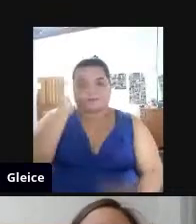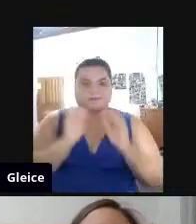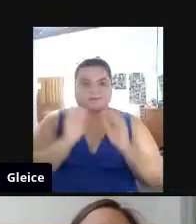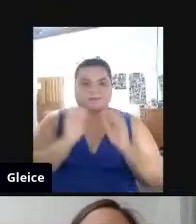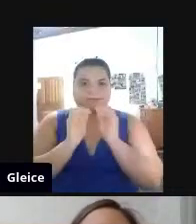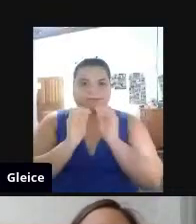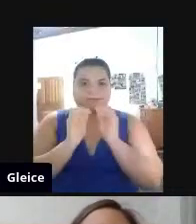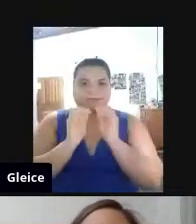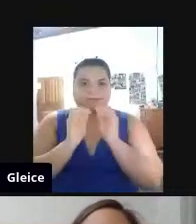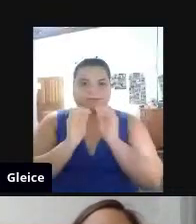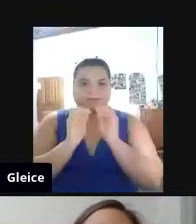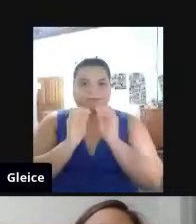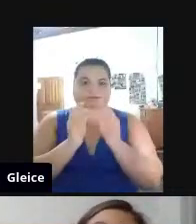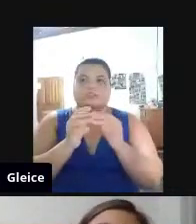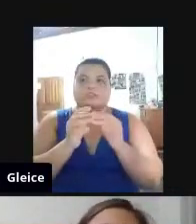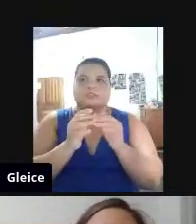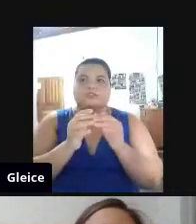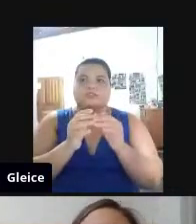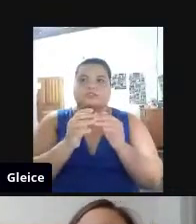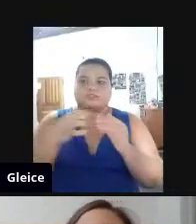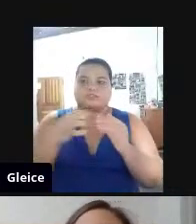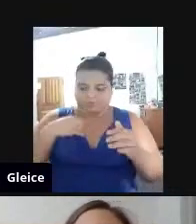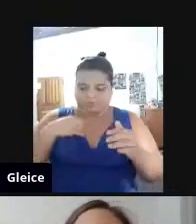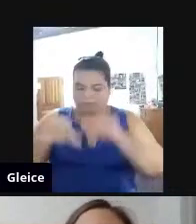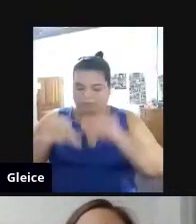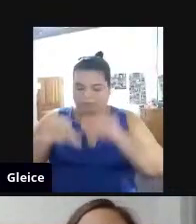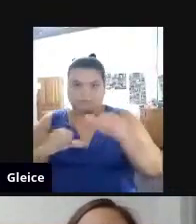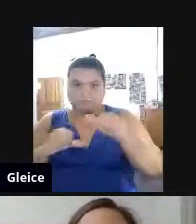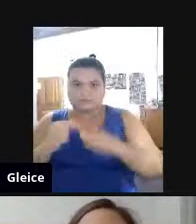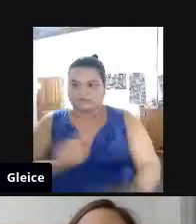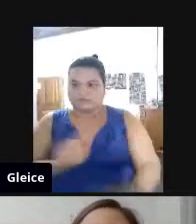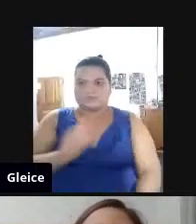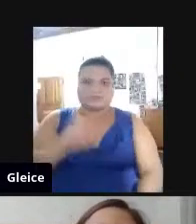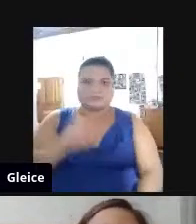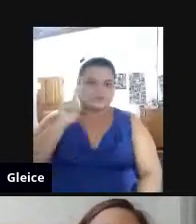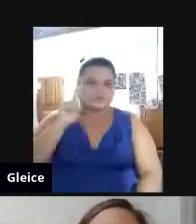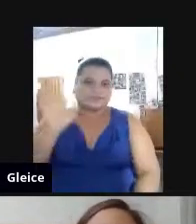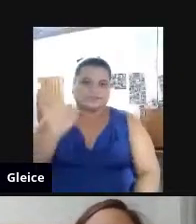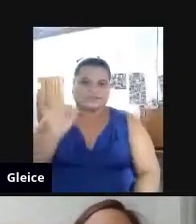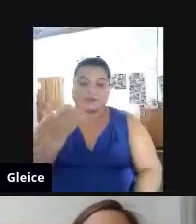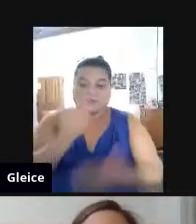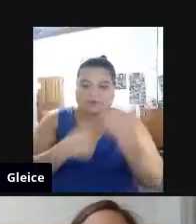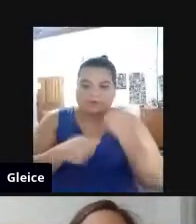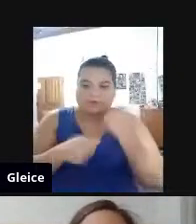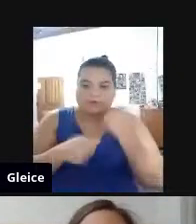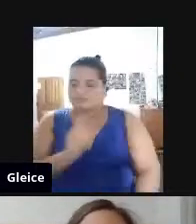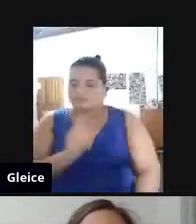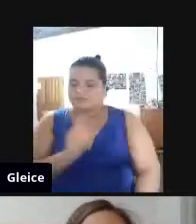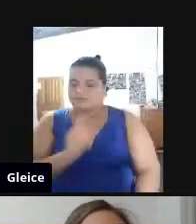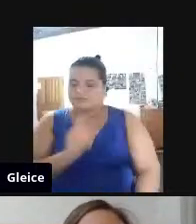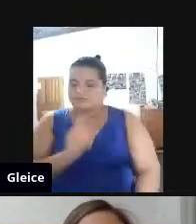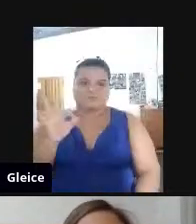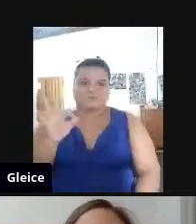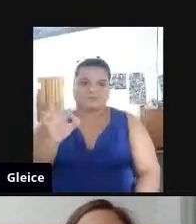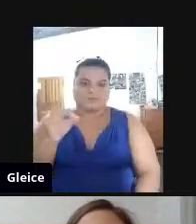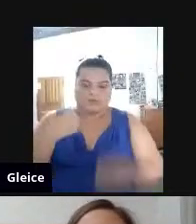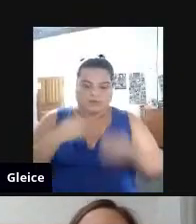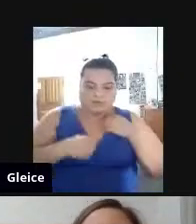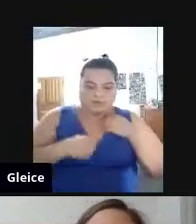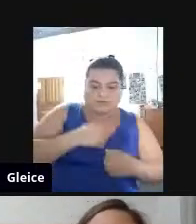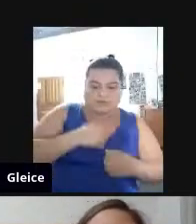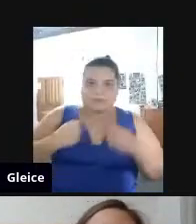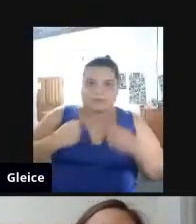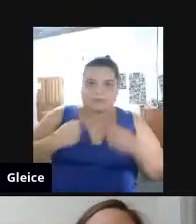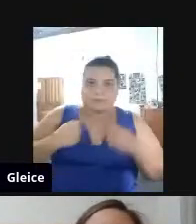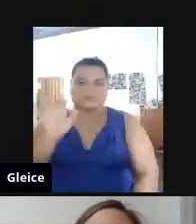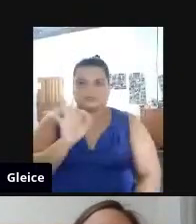roupa sozinho, não se alimenta sozinho, ele não tem essa independência, né, de tomar banho, então é uma criança ou um indivíduo, às